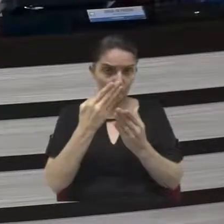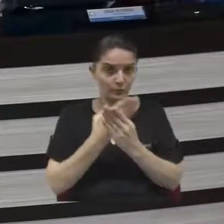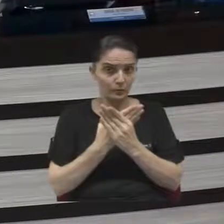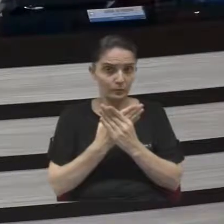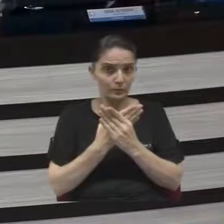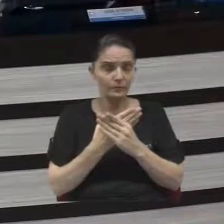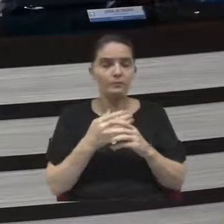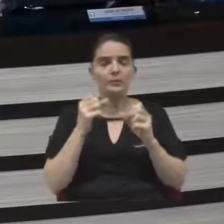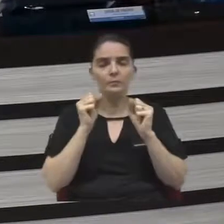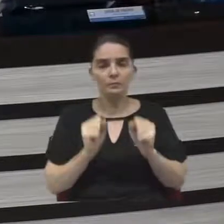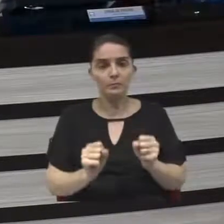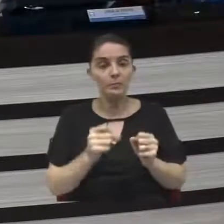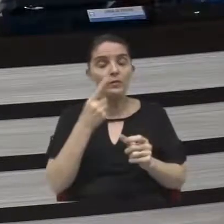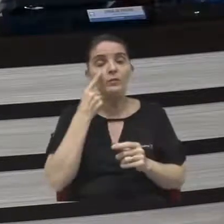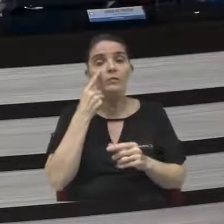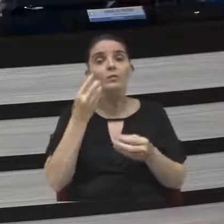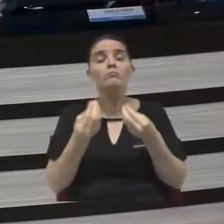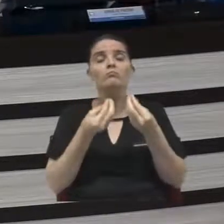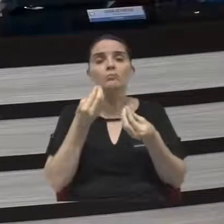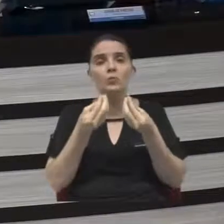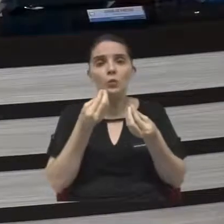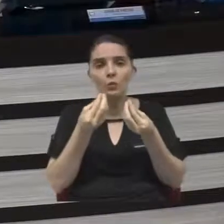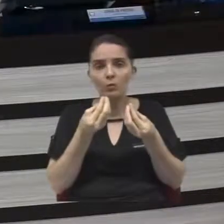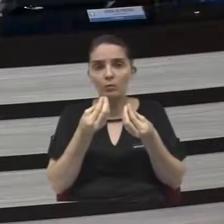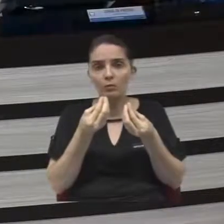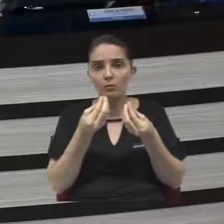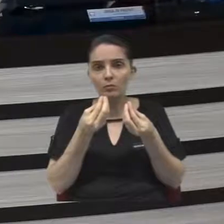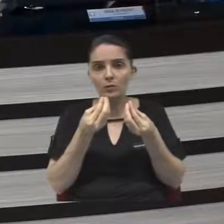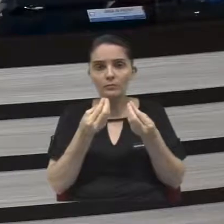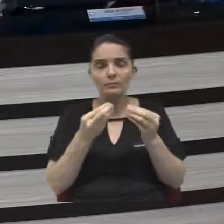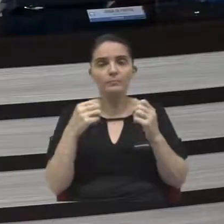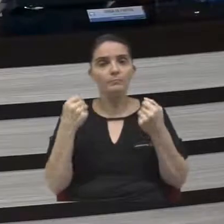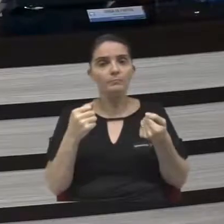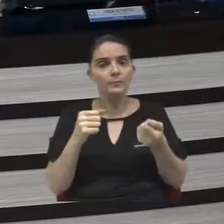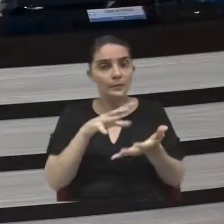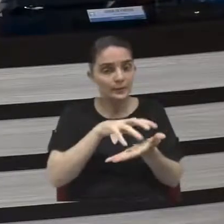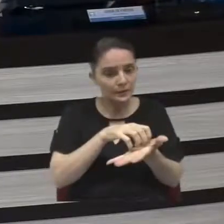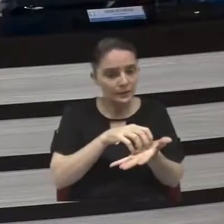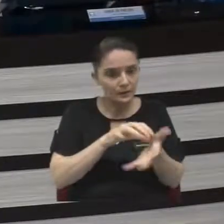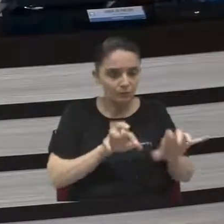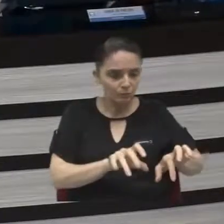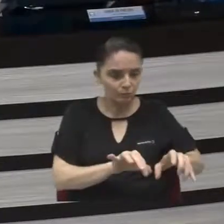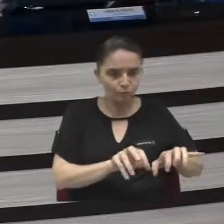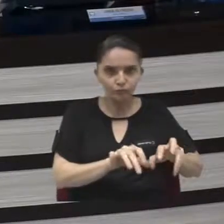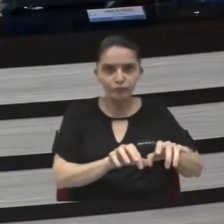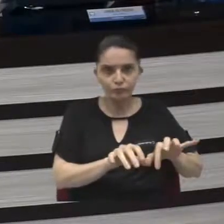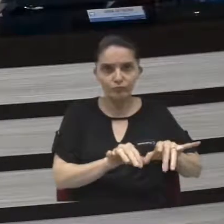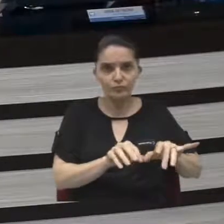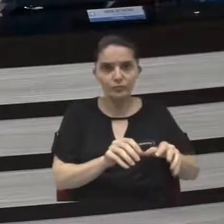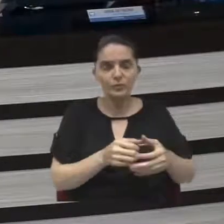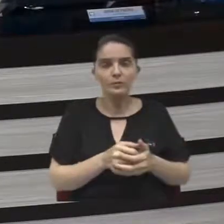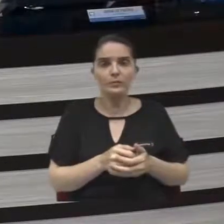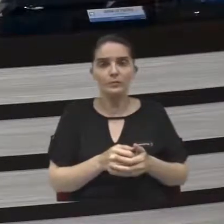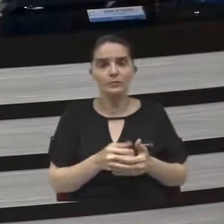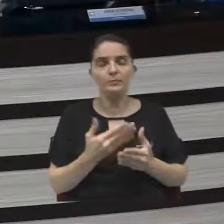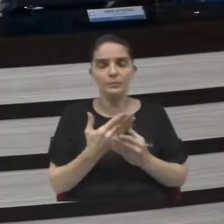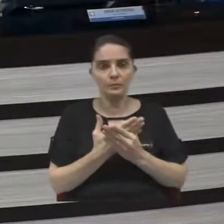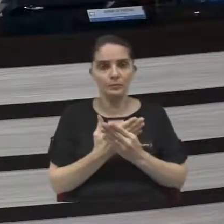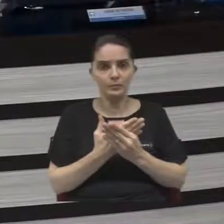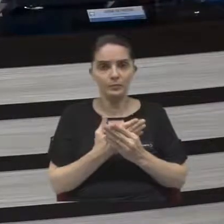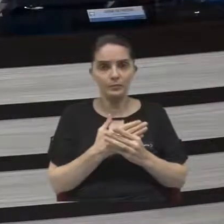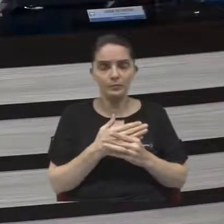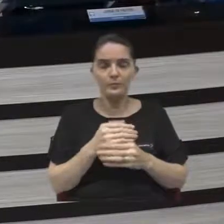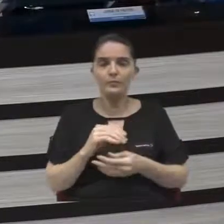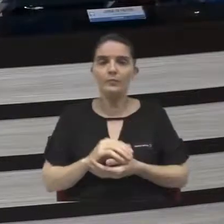ser consultados mediante regular cadastramento no sistema de processo eletrônico, na